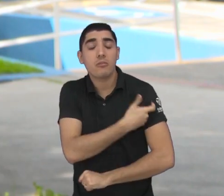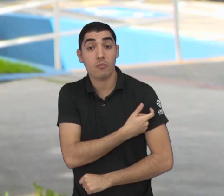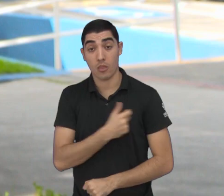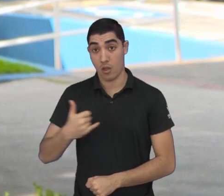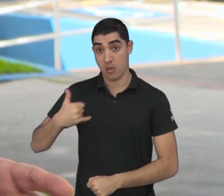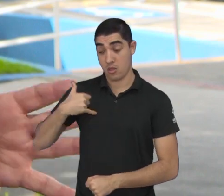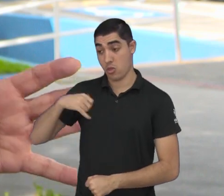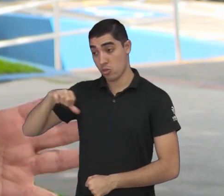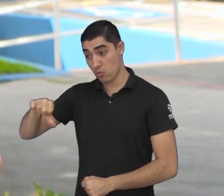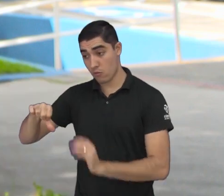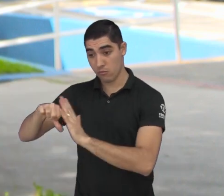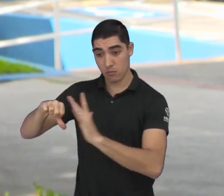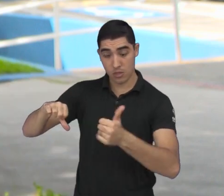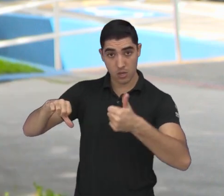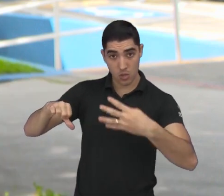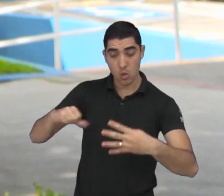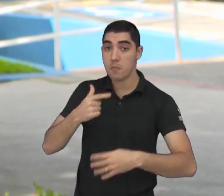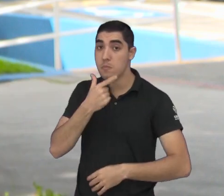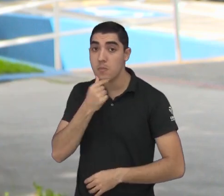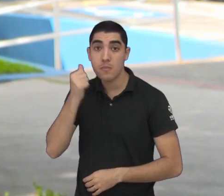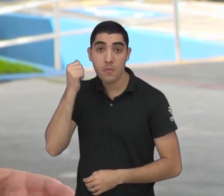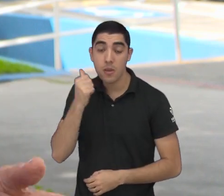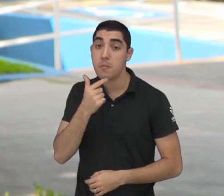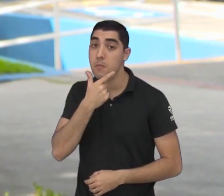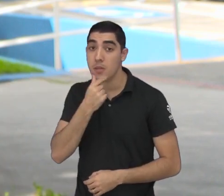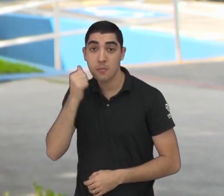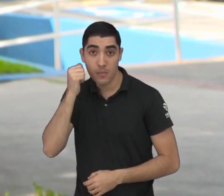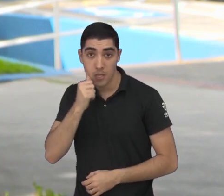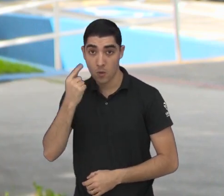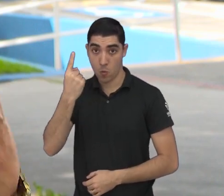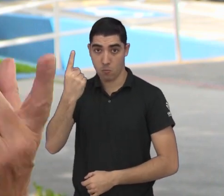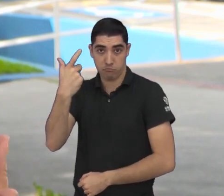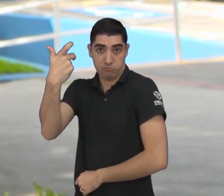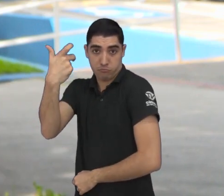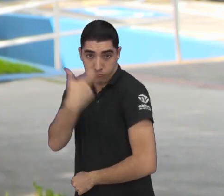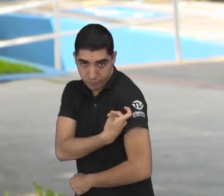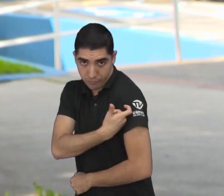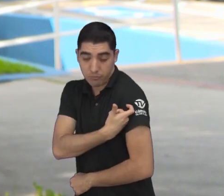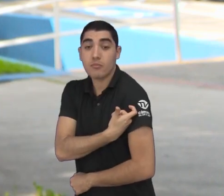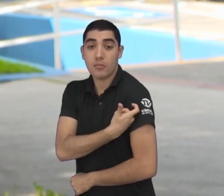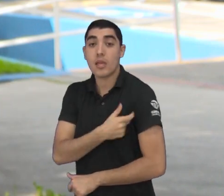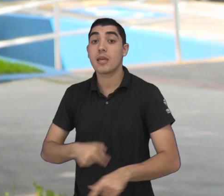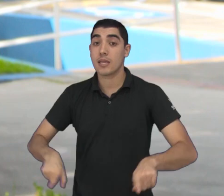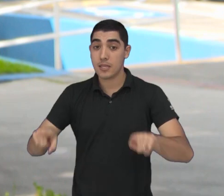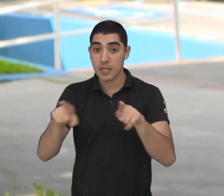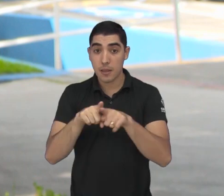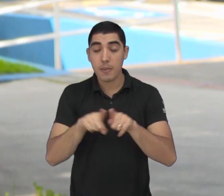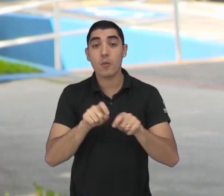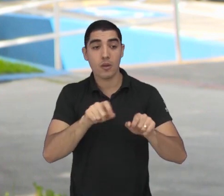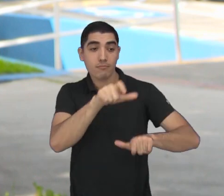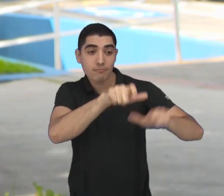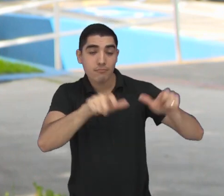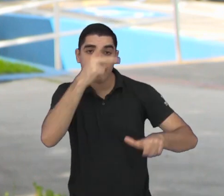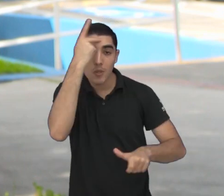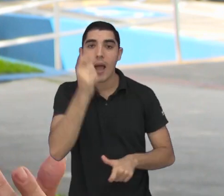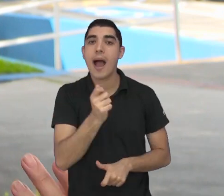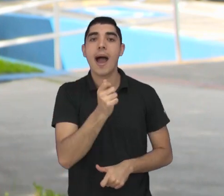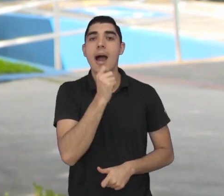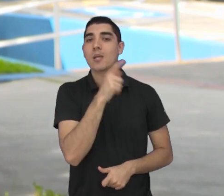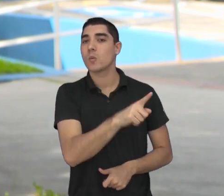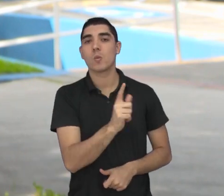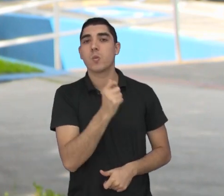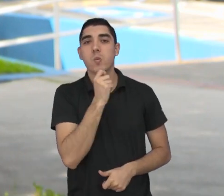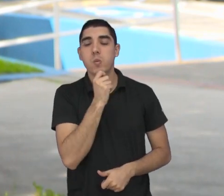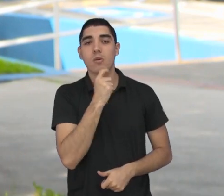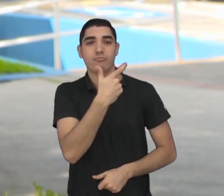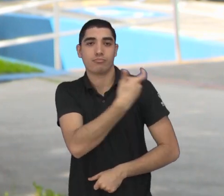quem, Fran? A gente vai fazer para 9 a 14 anos, meninos e meninas, uma dose única, e vai estar também fazendo para pegar um